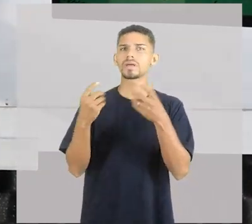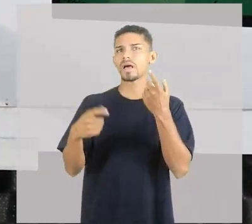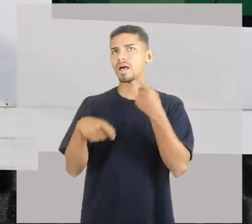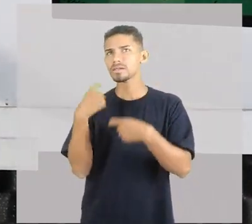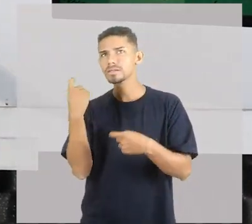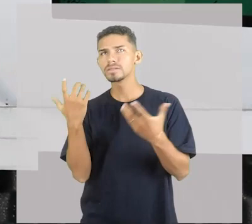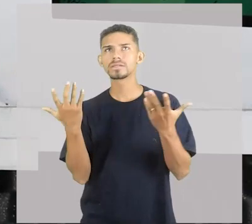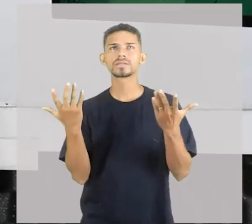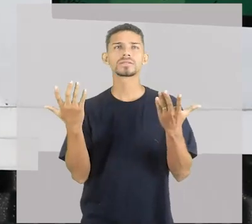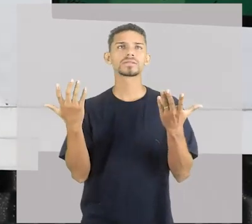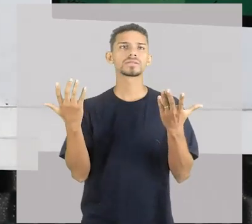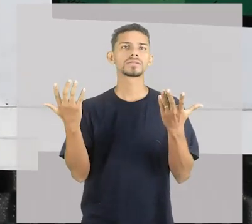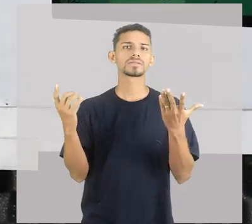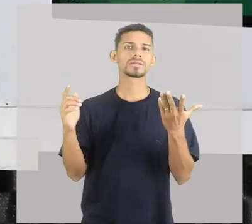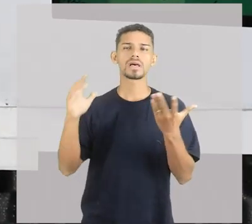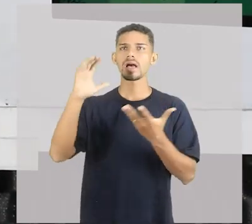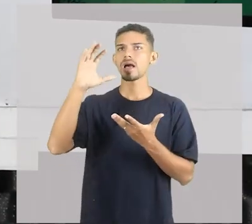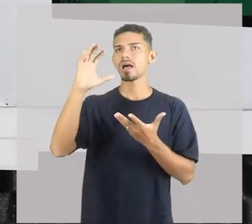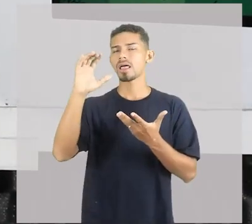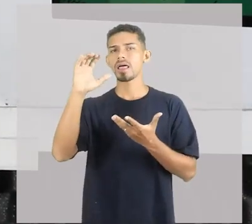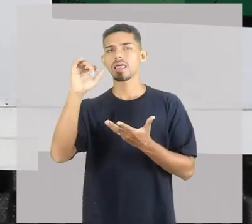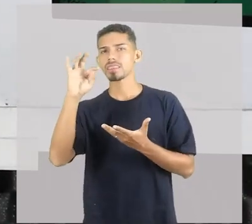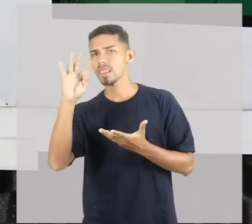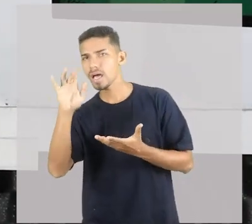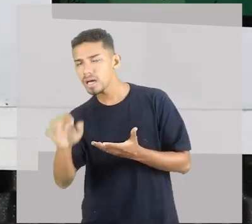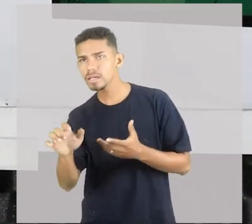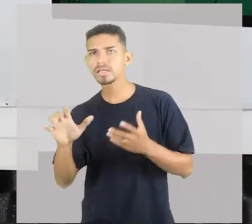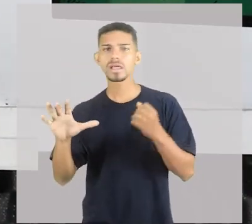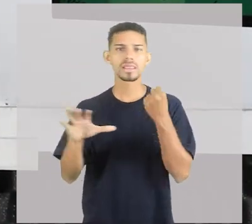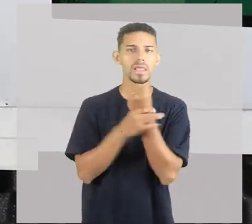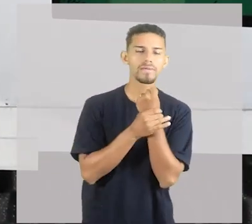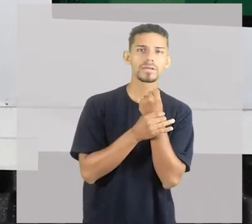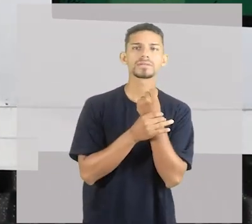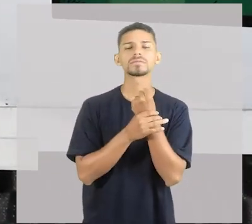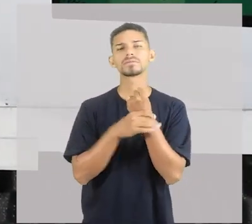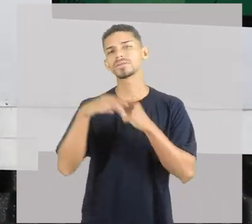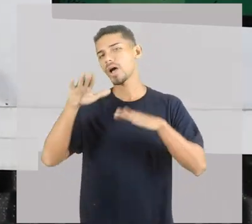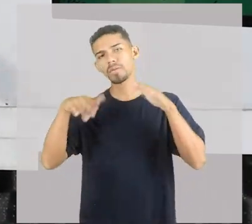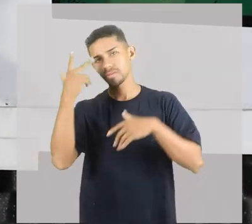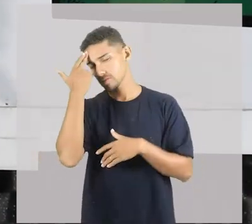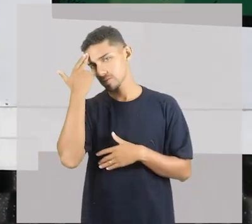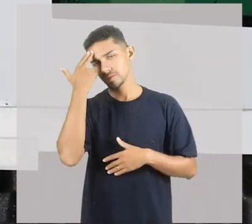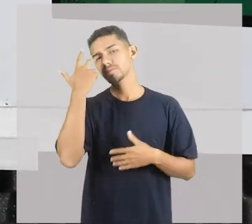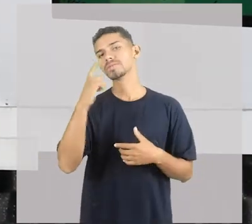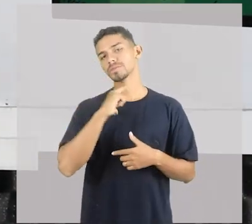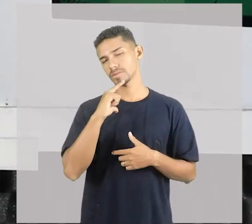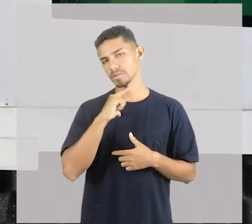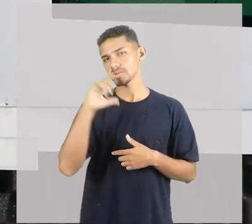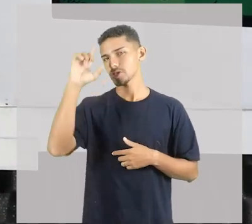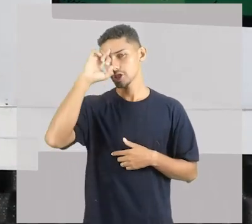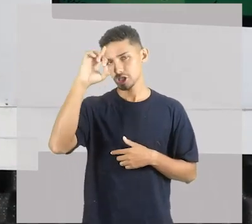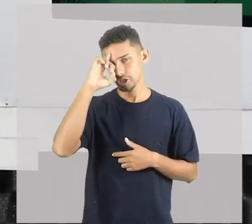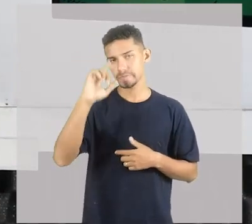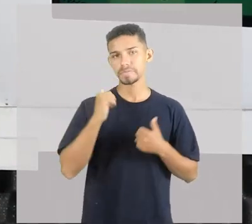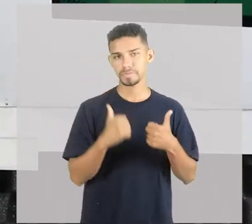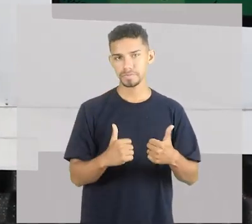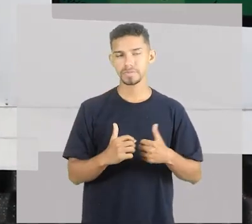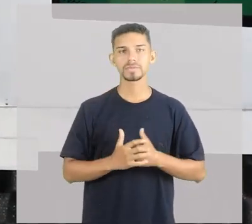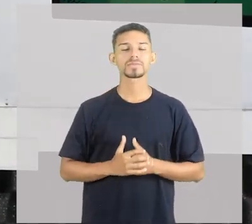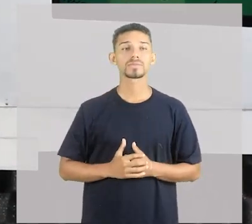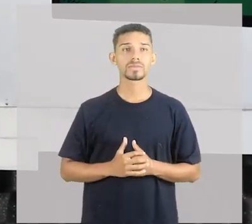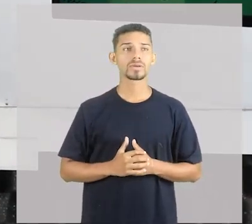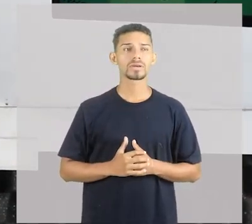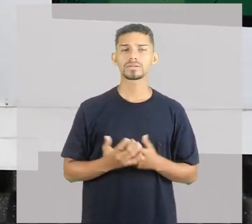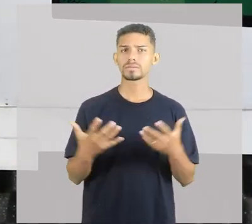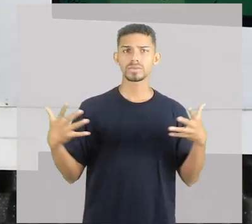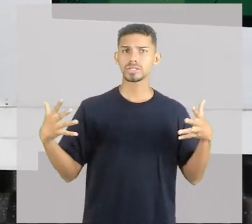acasalamento, associado ao ataque, à defesa, entendeu? Então, é muito comum você ter esses ésteres no seu dia a dia. E aí